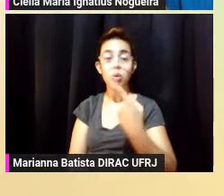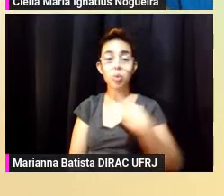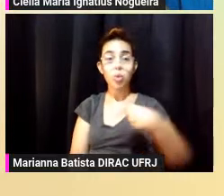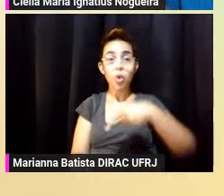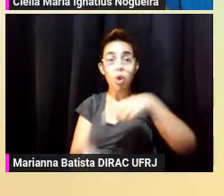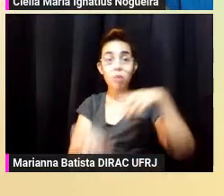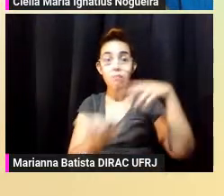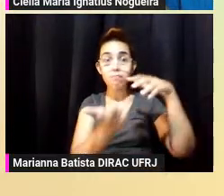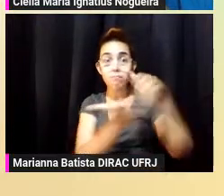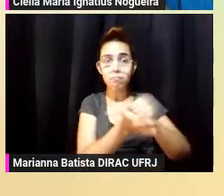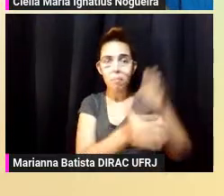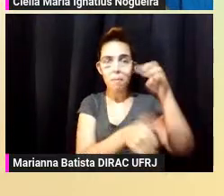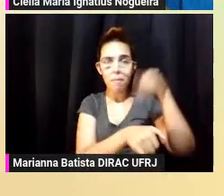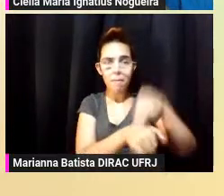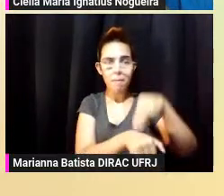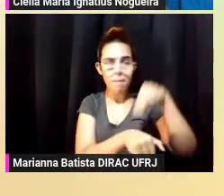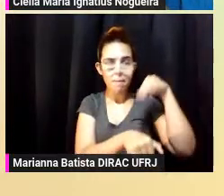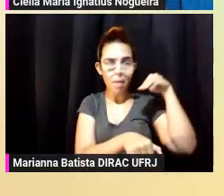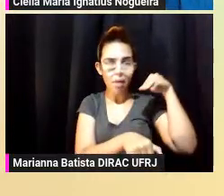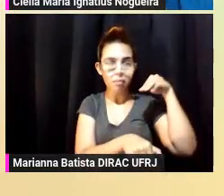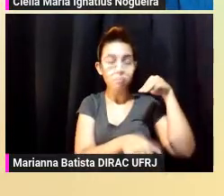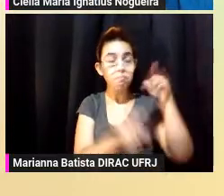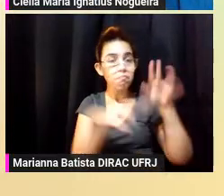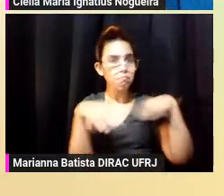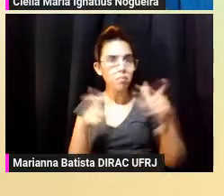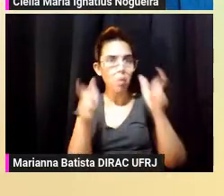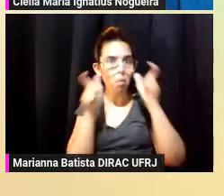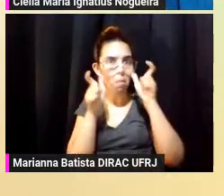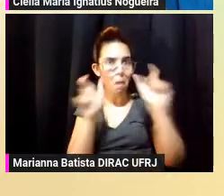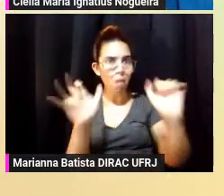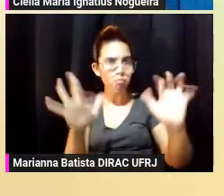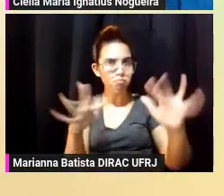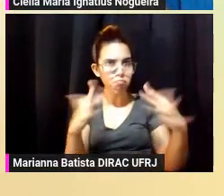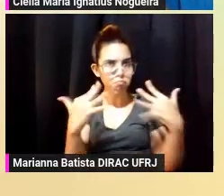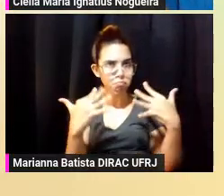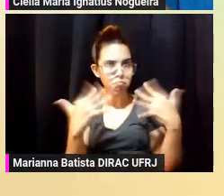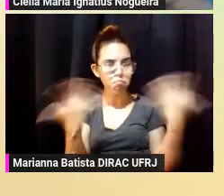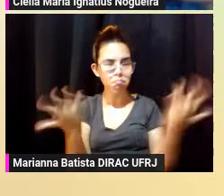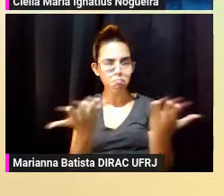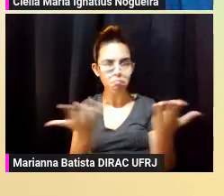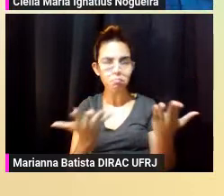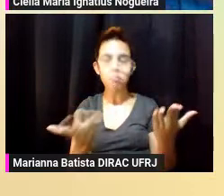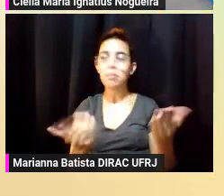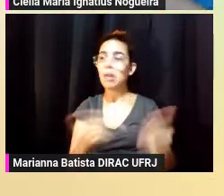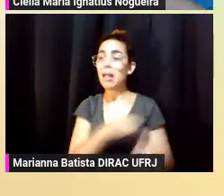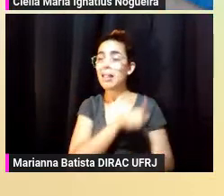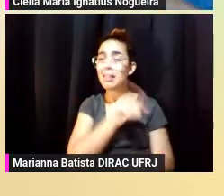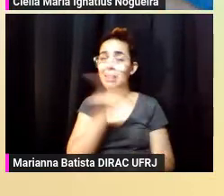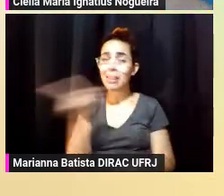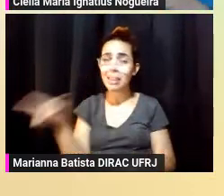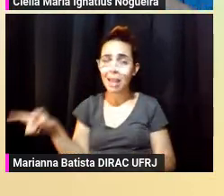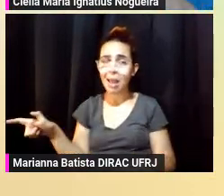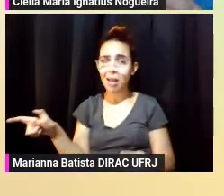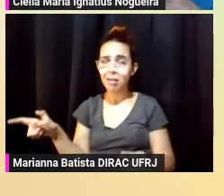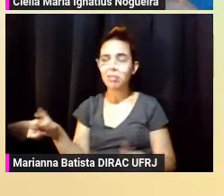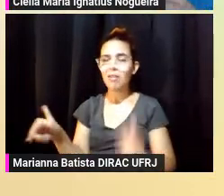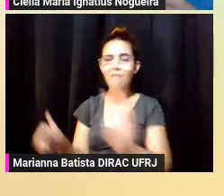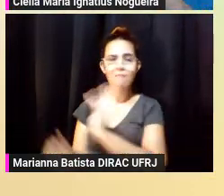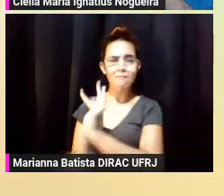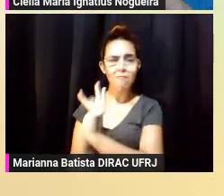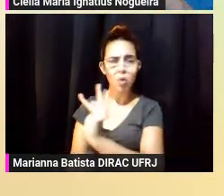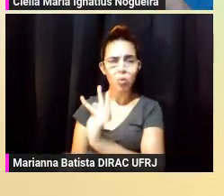no mestrado. Presta atenção, eu saí lá da Faculdade de Filosofia e Ciências Letras Tupã, aquela faculdade daquele jeito que eu contei para